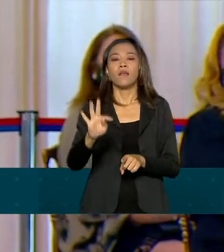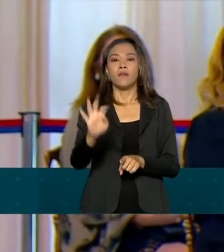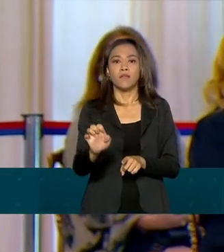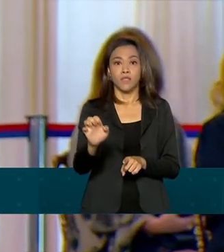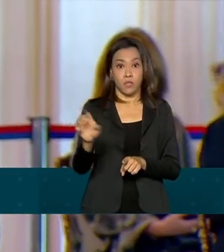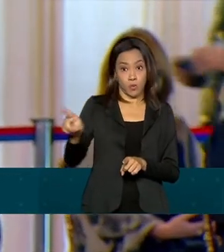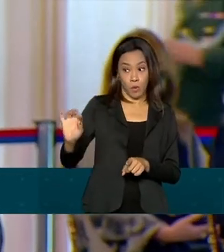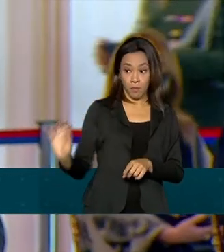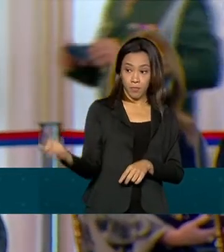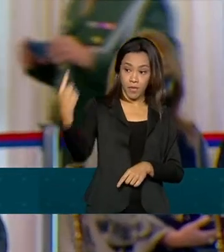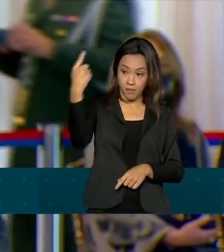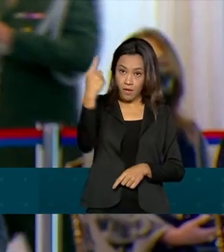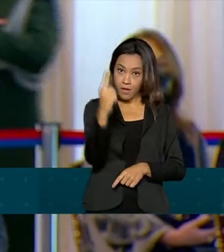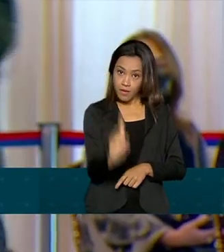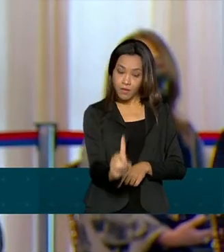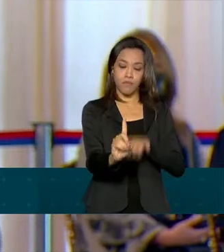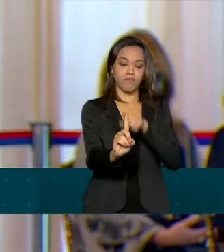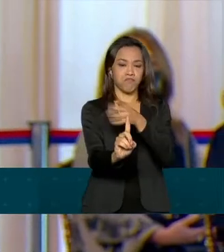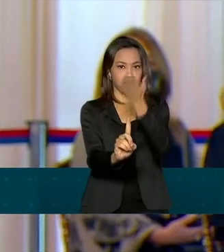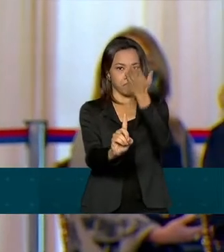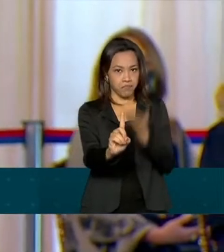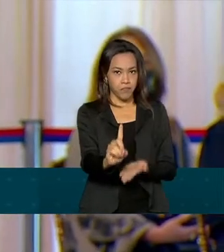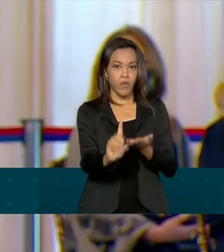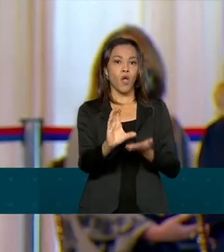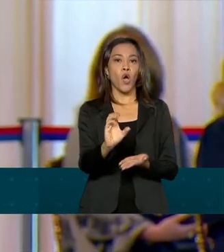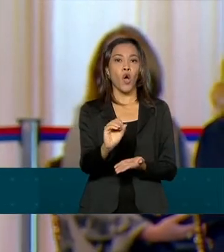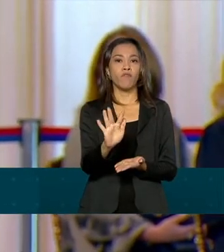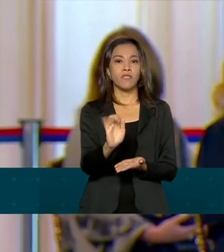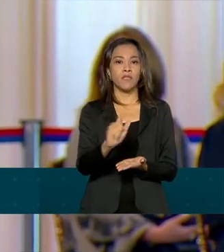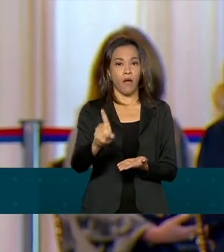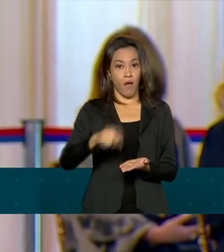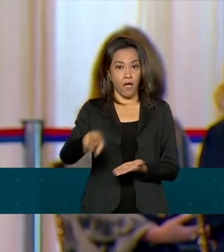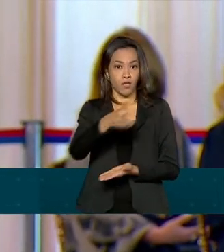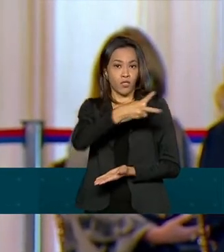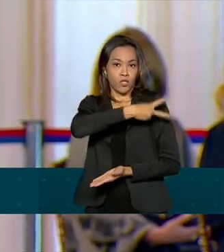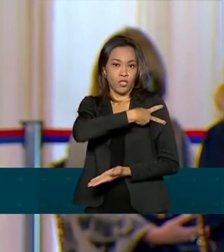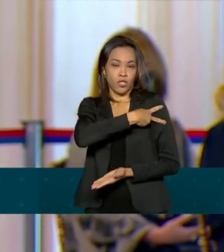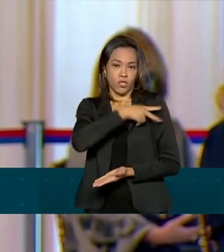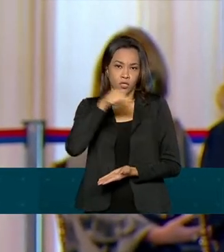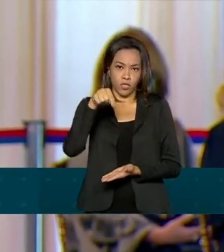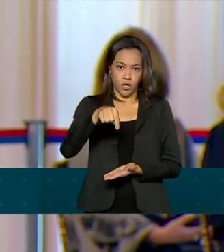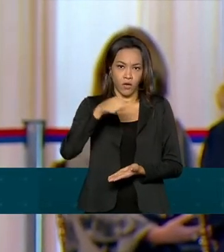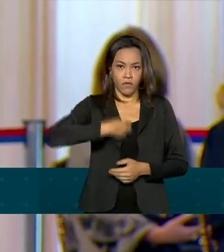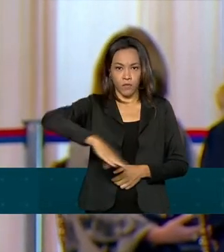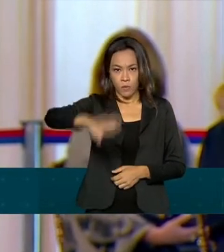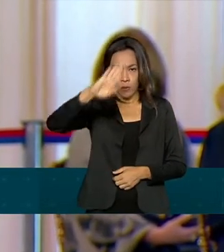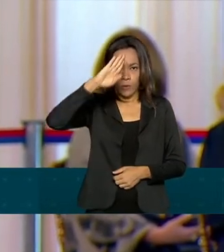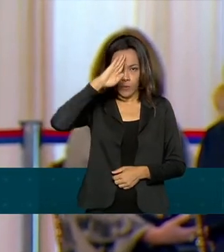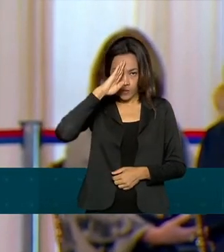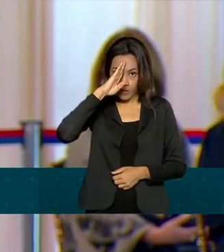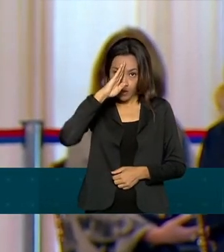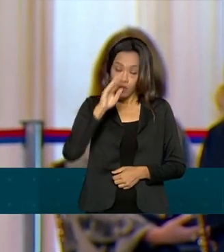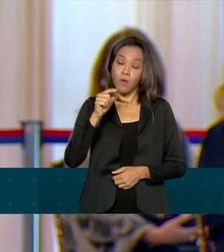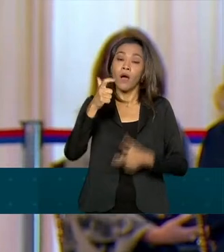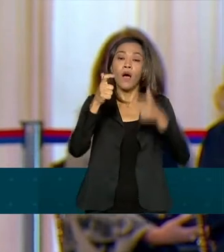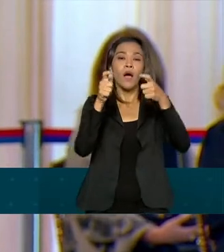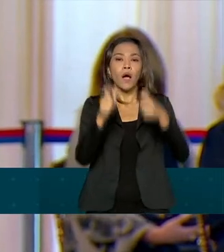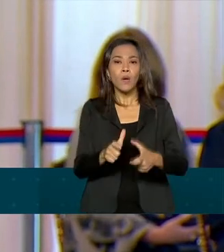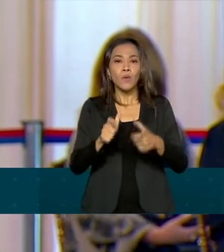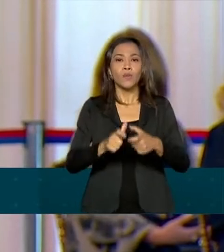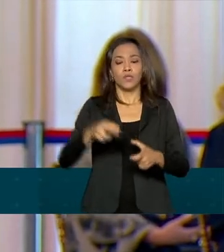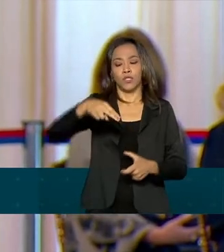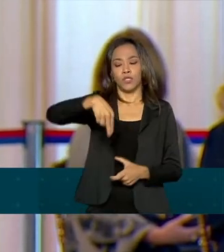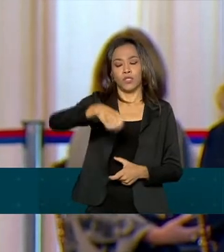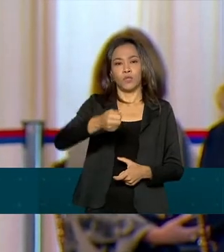sua primeira comissão como um oficial-general será a de chefe do estado-maior do Comando Militar do Norte em Belém